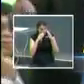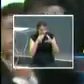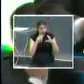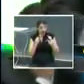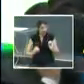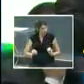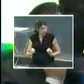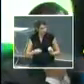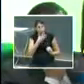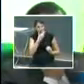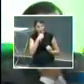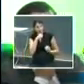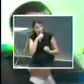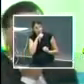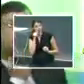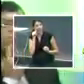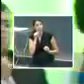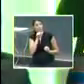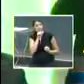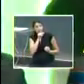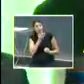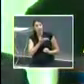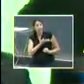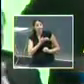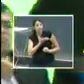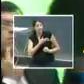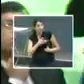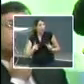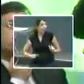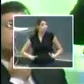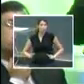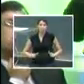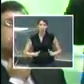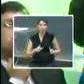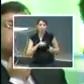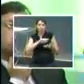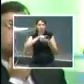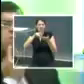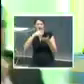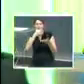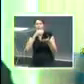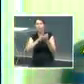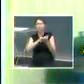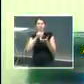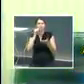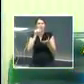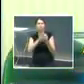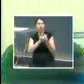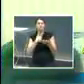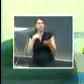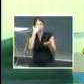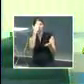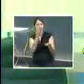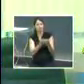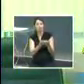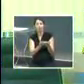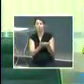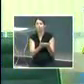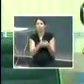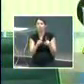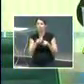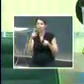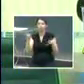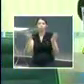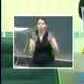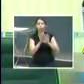confiamos demais no pai, nós confiamos demais na mãe, nós confiamos demais no parente, no marido, na esposa, nós confiamos demais. Aí Deus pega e fecha a